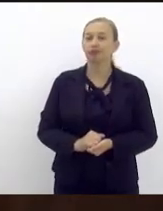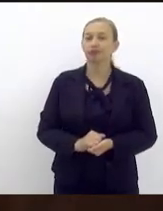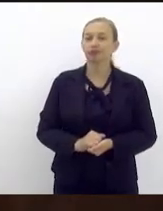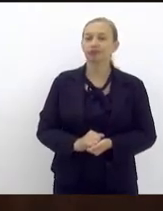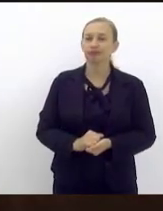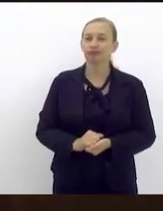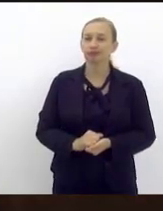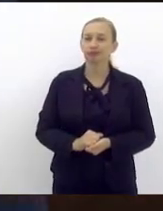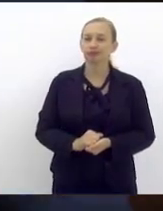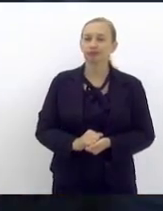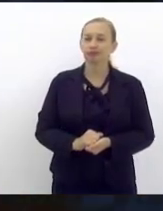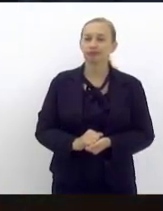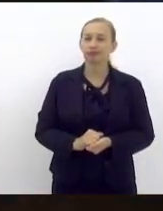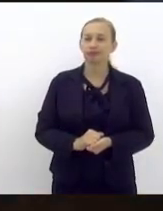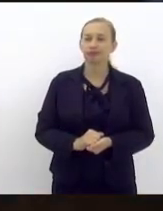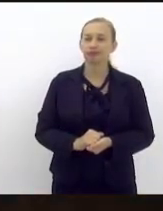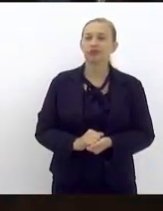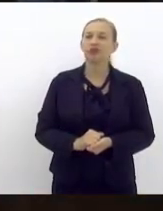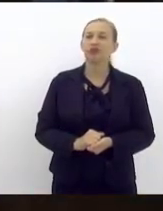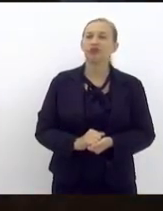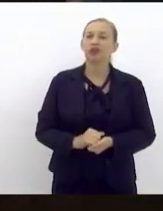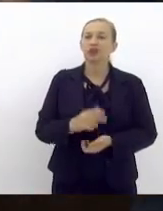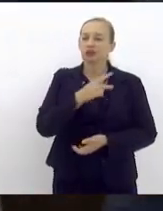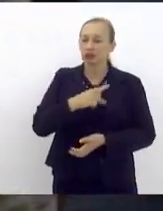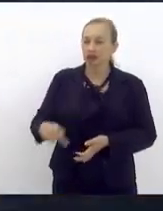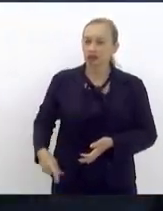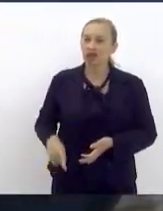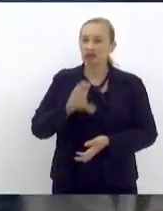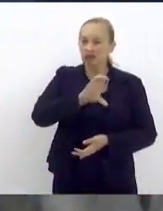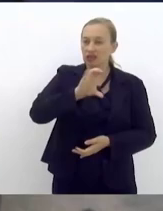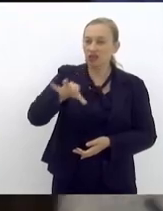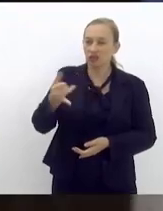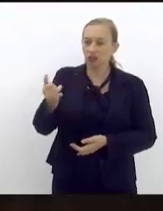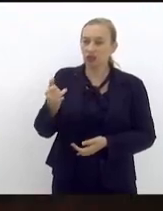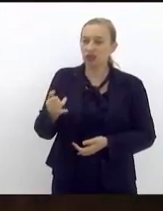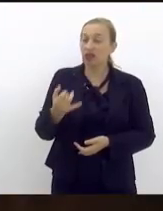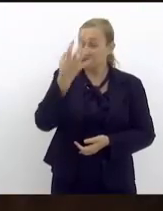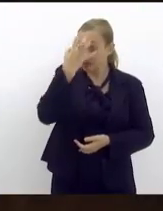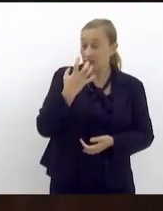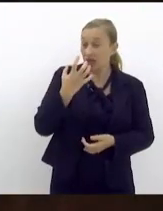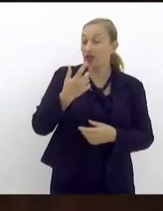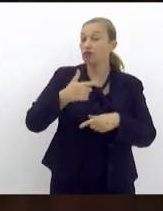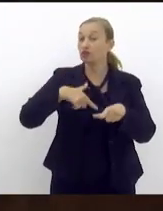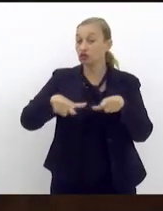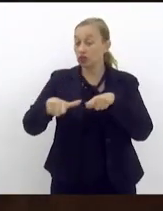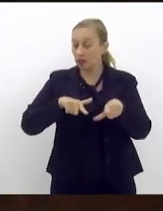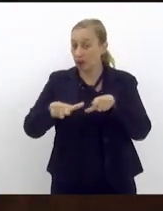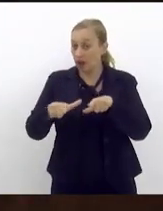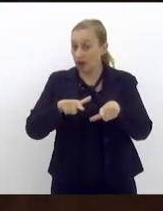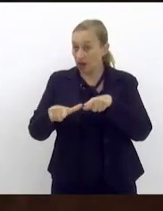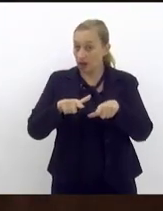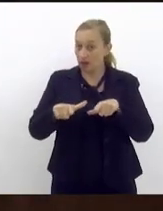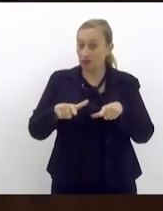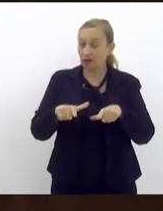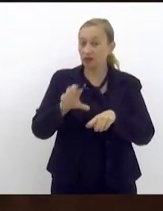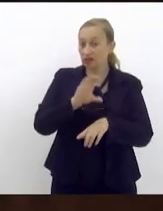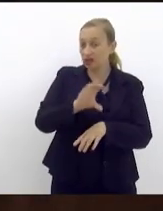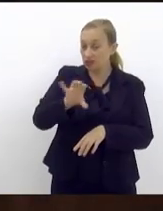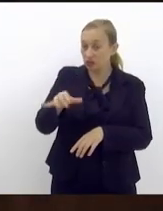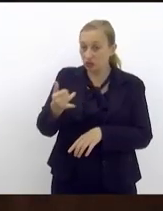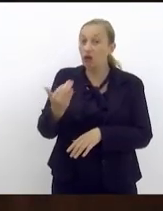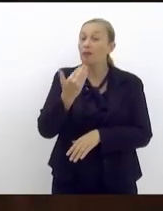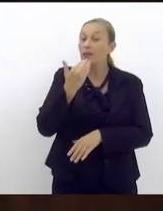a ccj tem dado celeridade as demandas trazidas na ccj